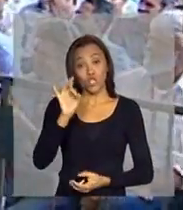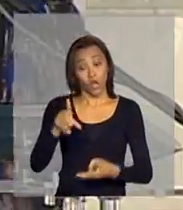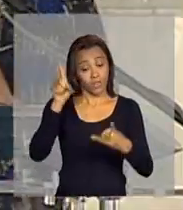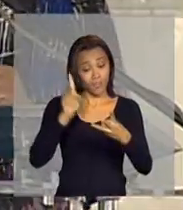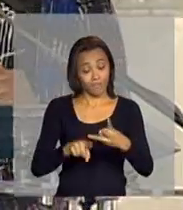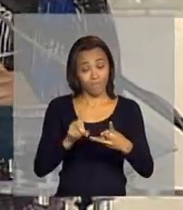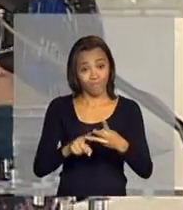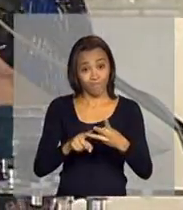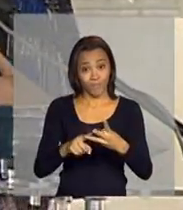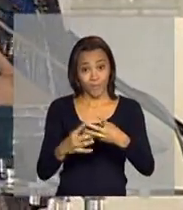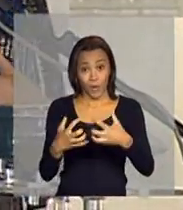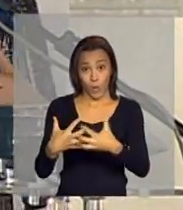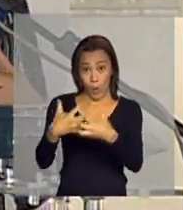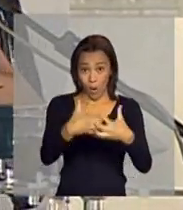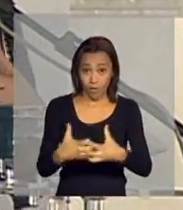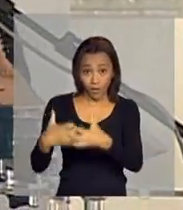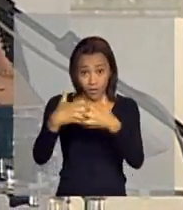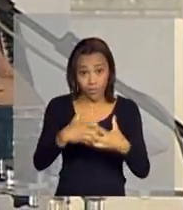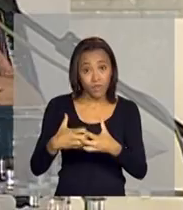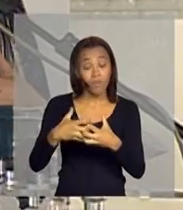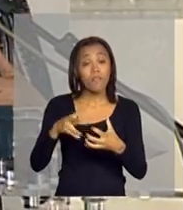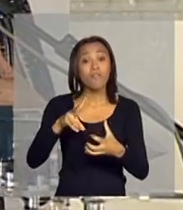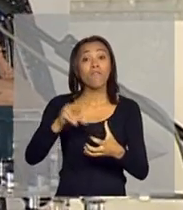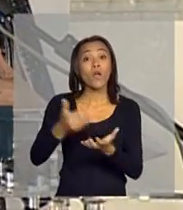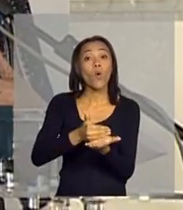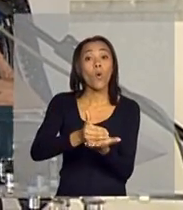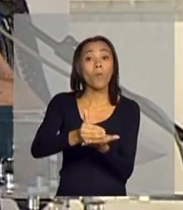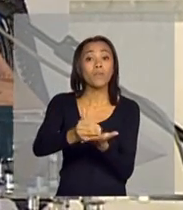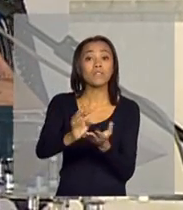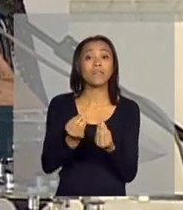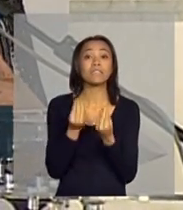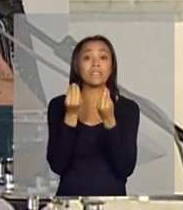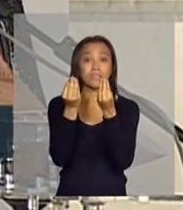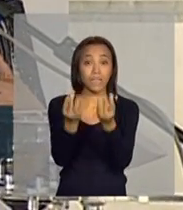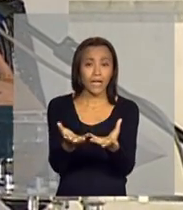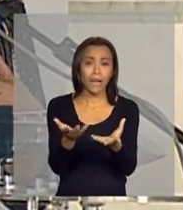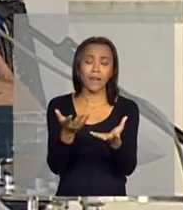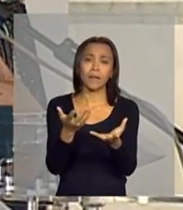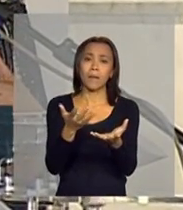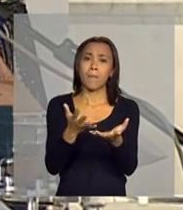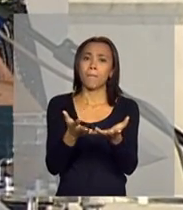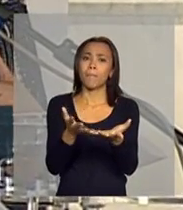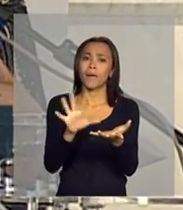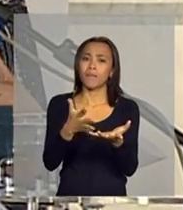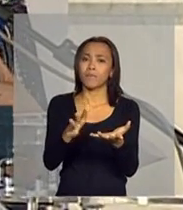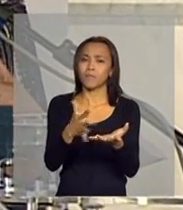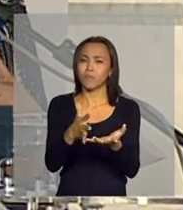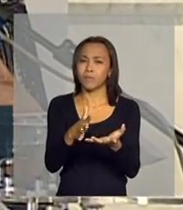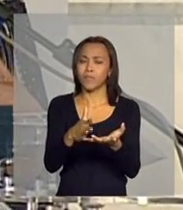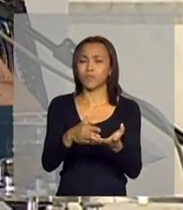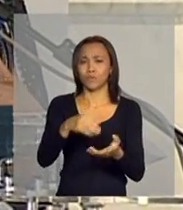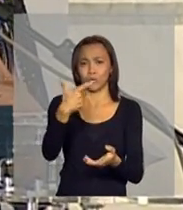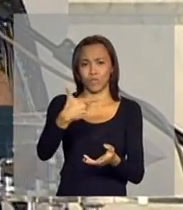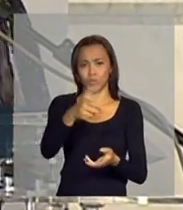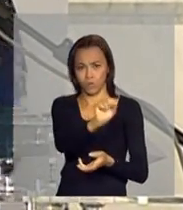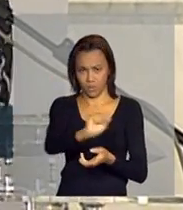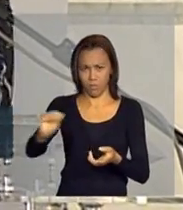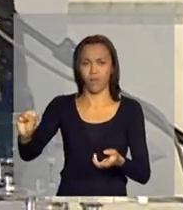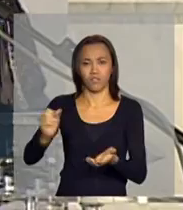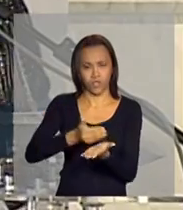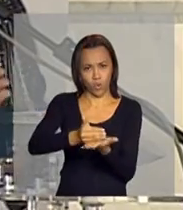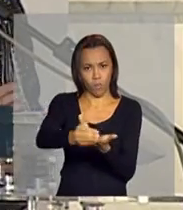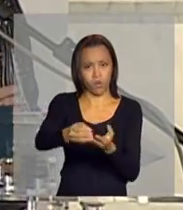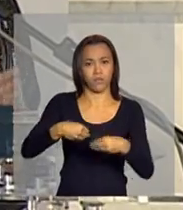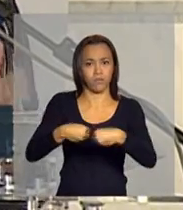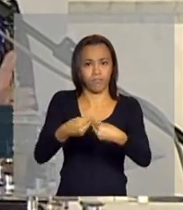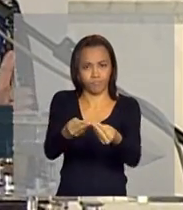caminhão caçamba nós começaremos a entregar mais para perto da metade do segundo semestre. Primeiro,